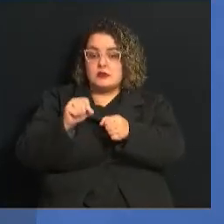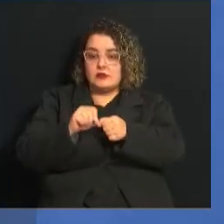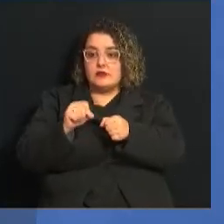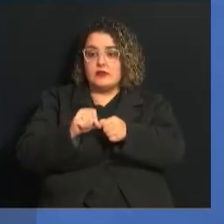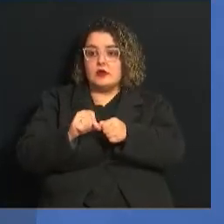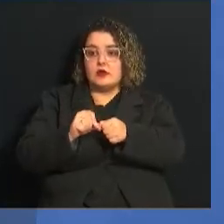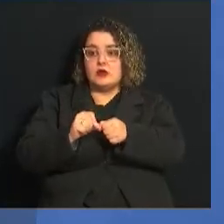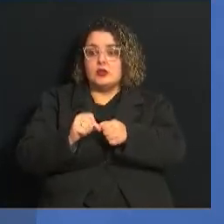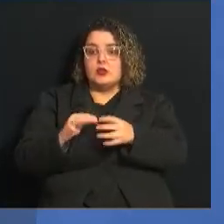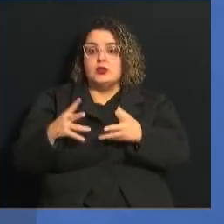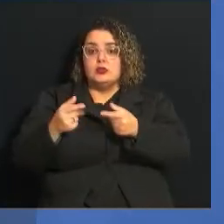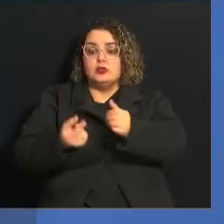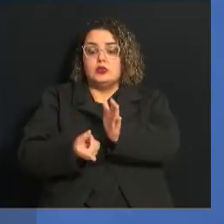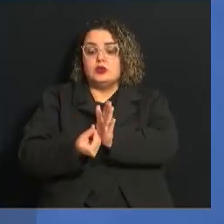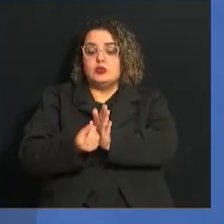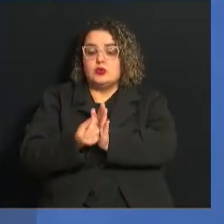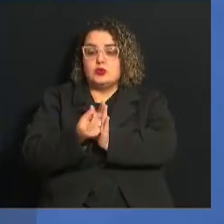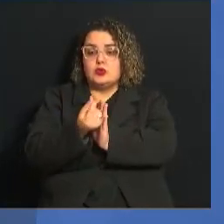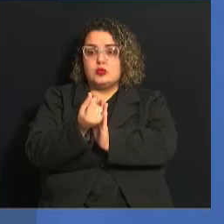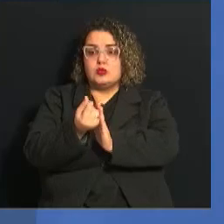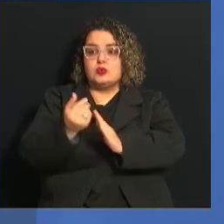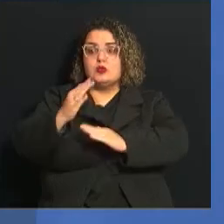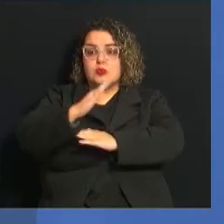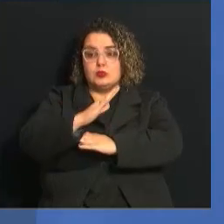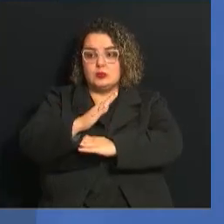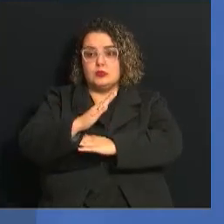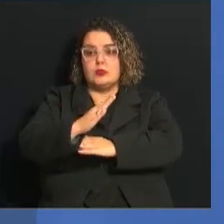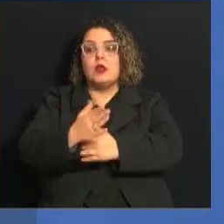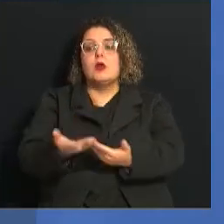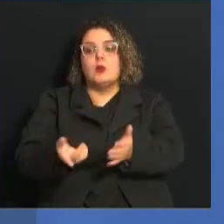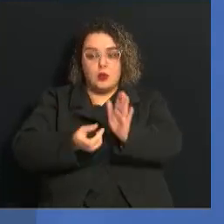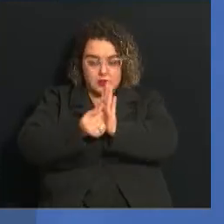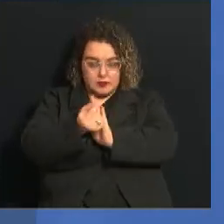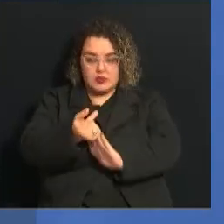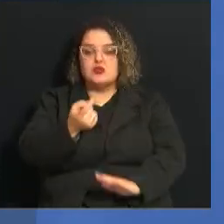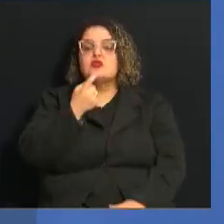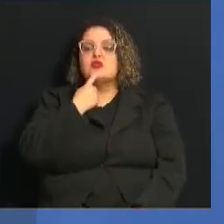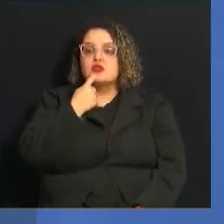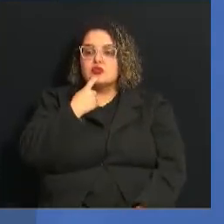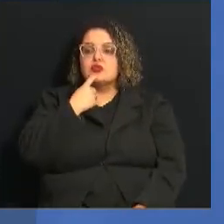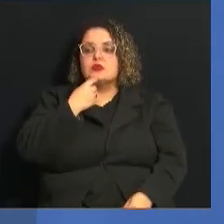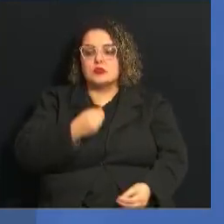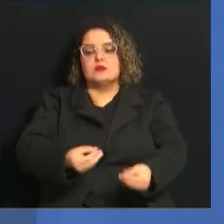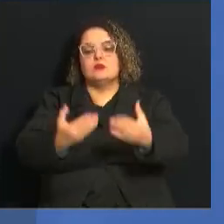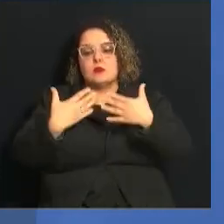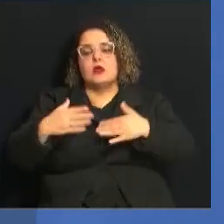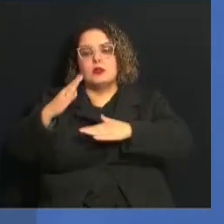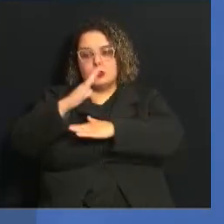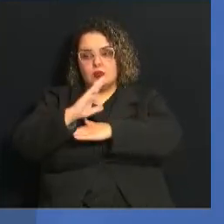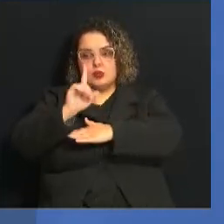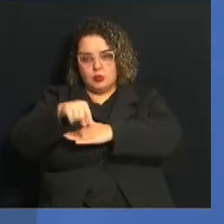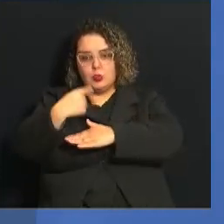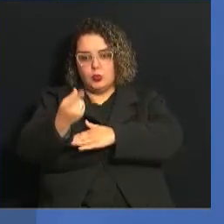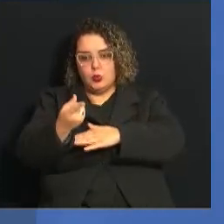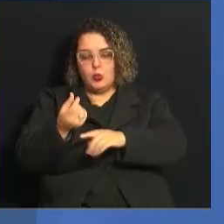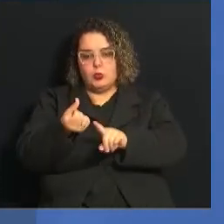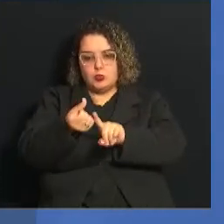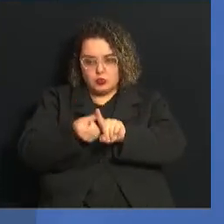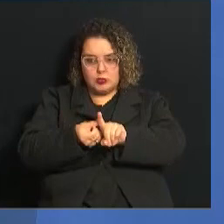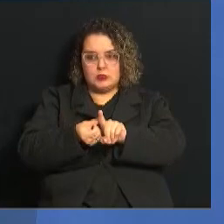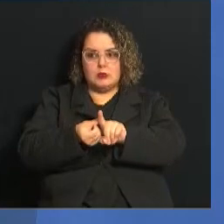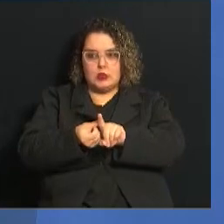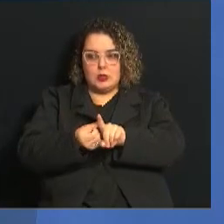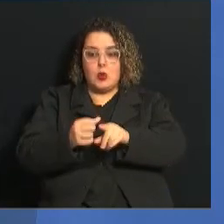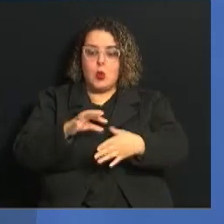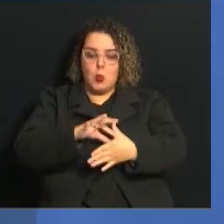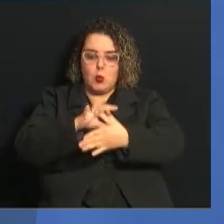orçamento da câmara o orçamento de Campinas que será encaminhado à Câmara no próximo semestre líder de